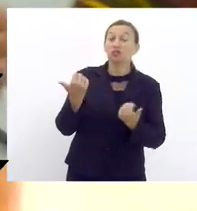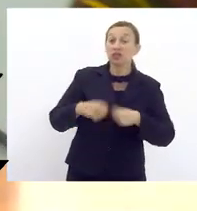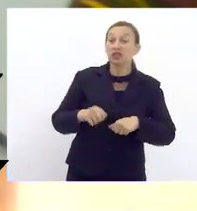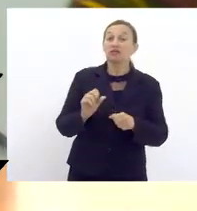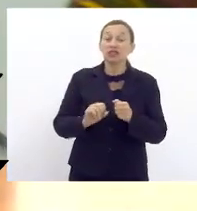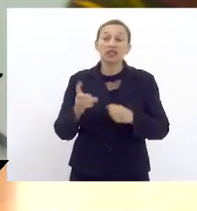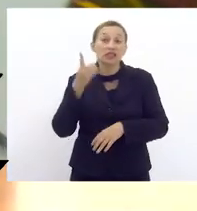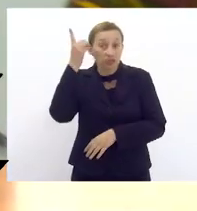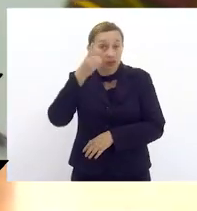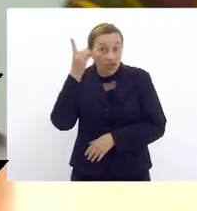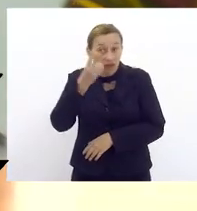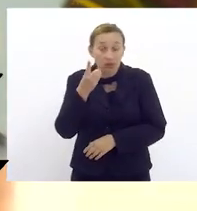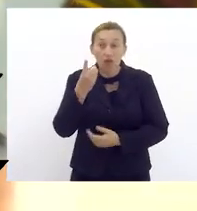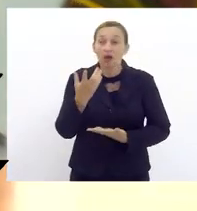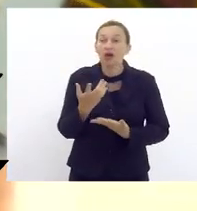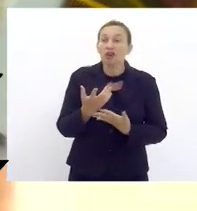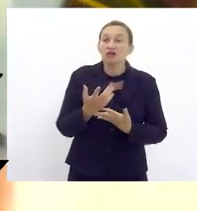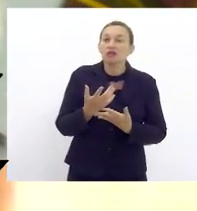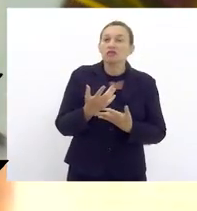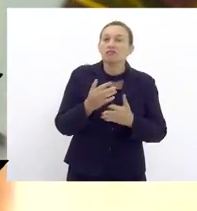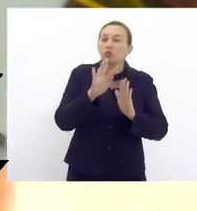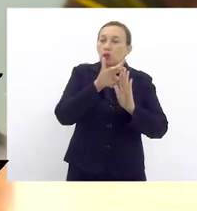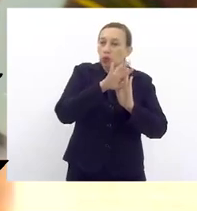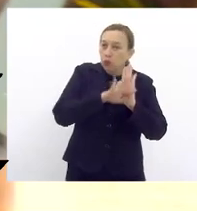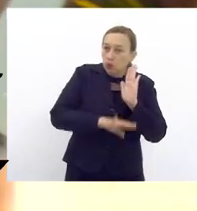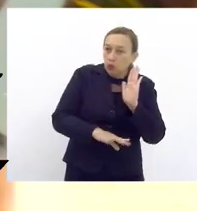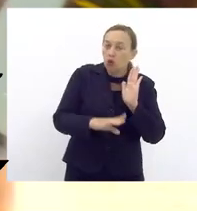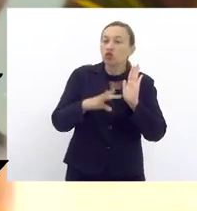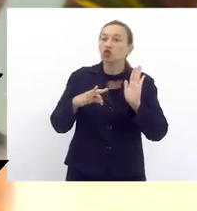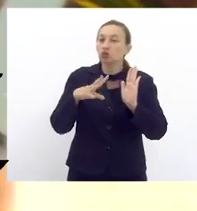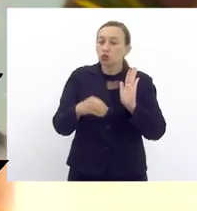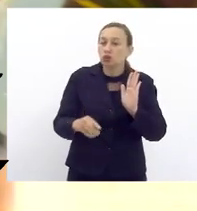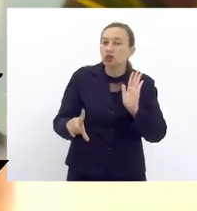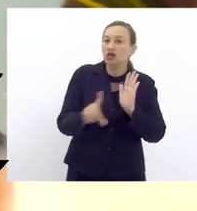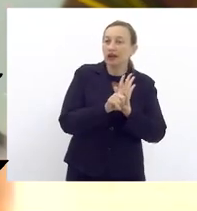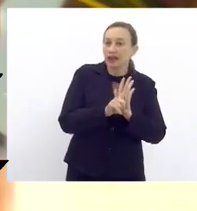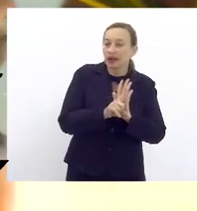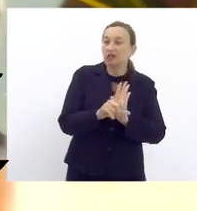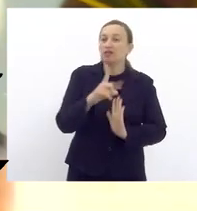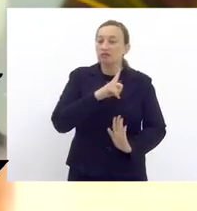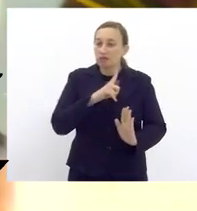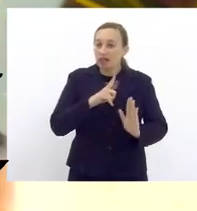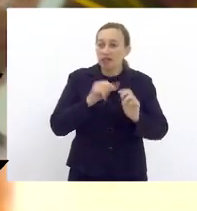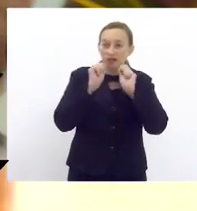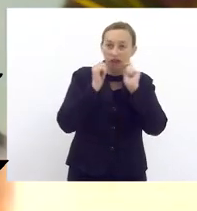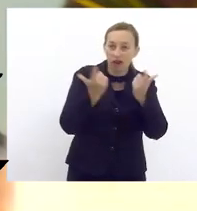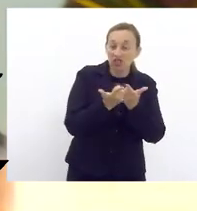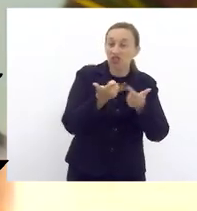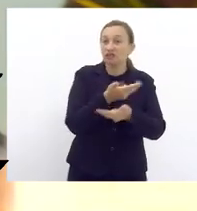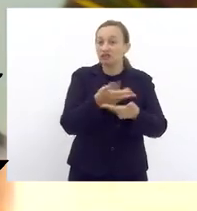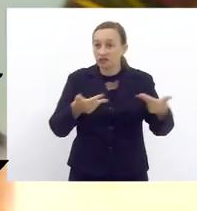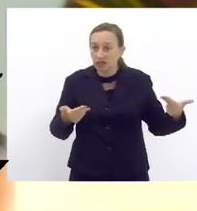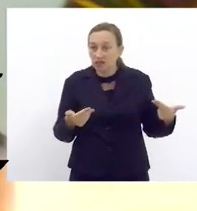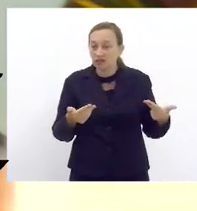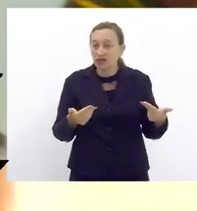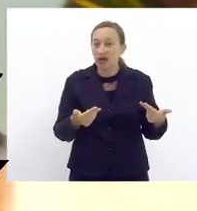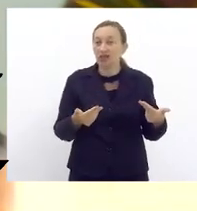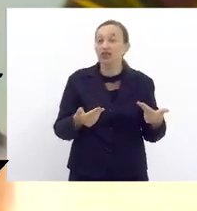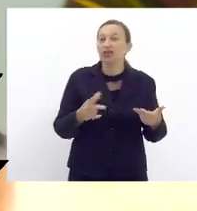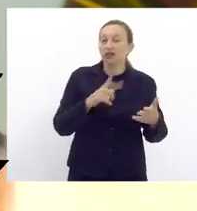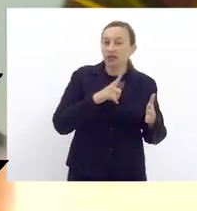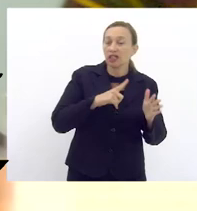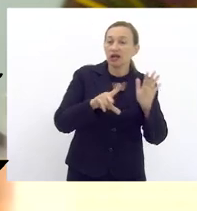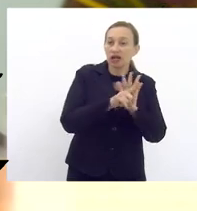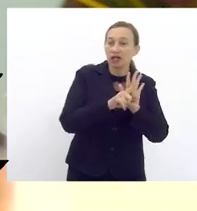deputados é fazer uma lista mesmo de todas as leis que existe na casa que a gente sabe que são várias a gente tem lei de